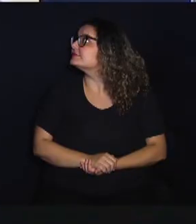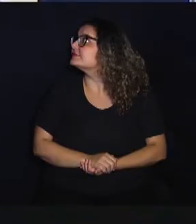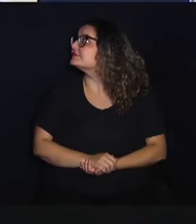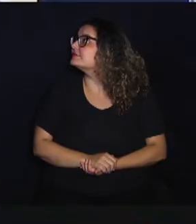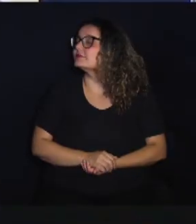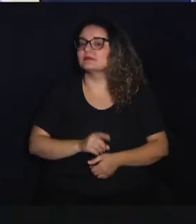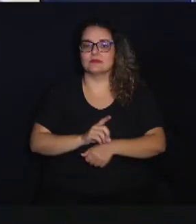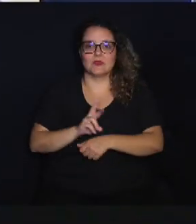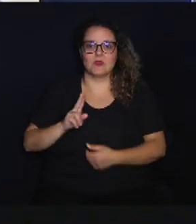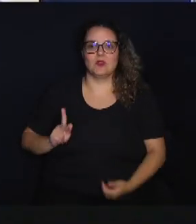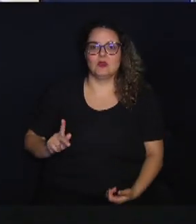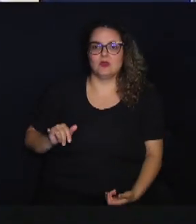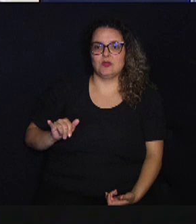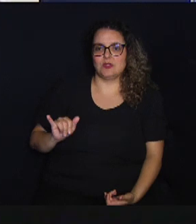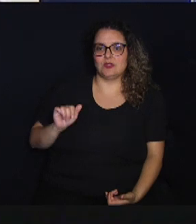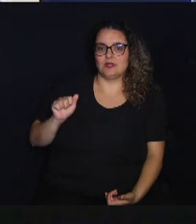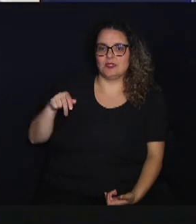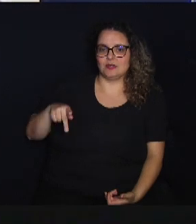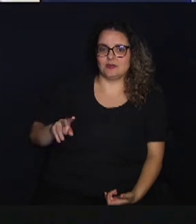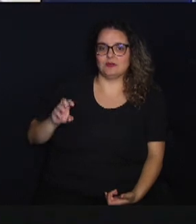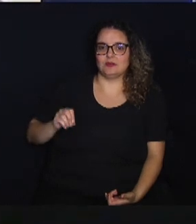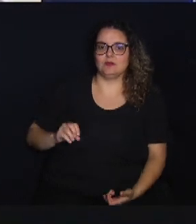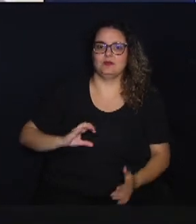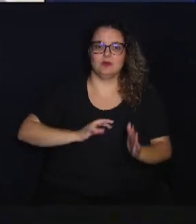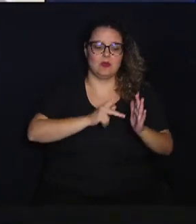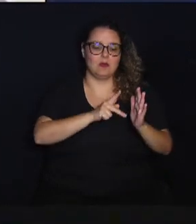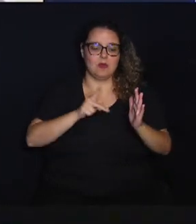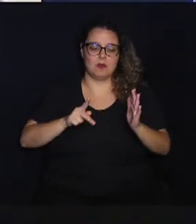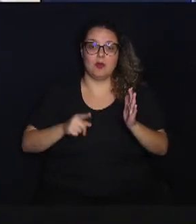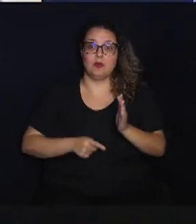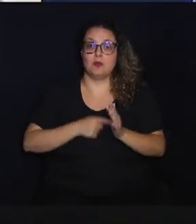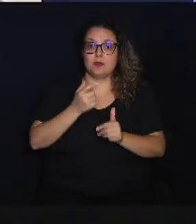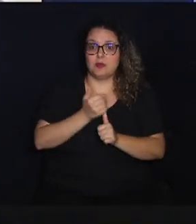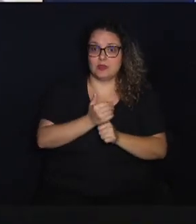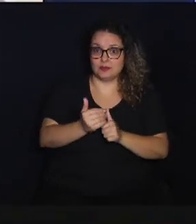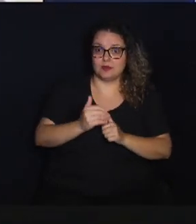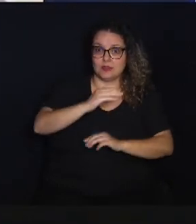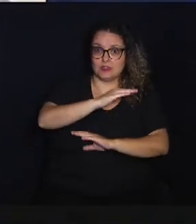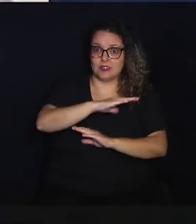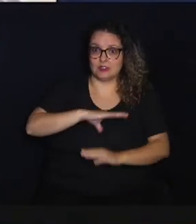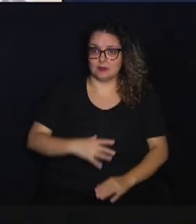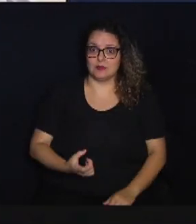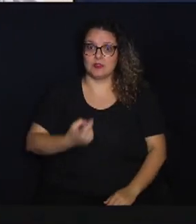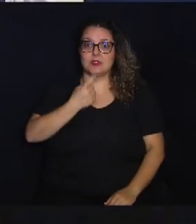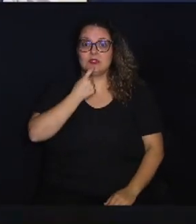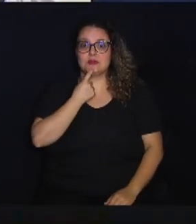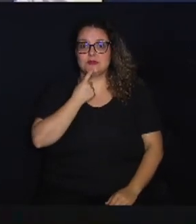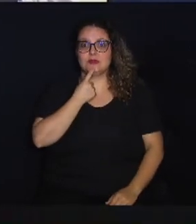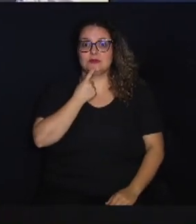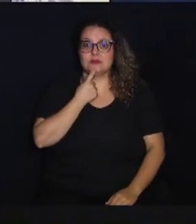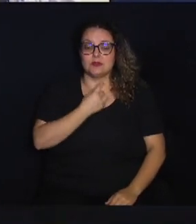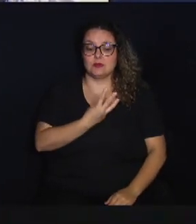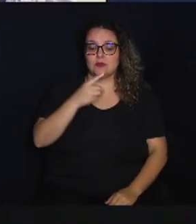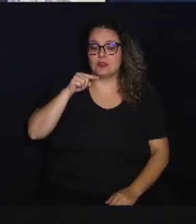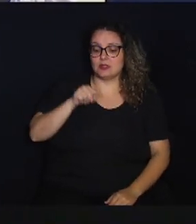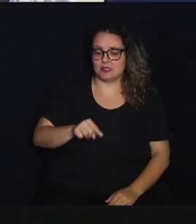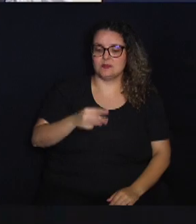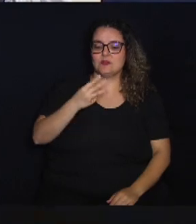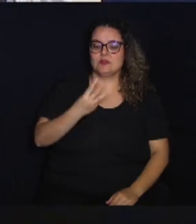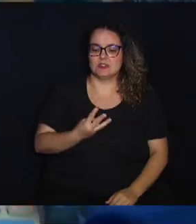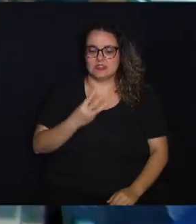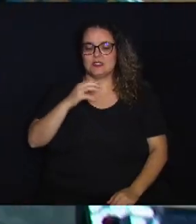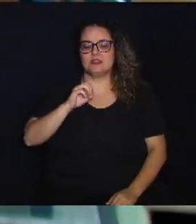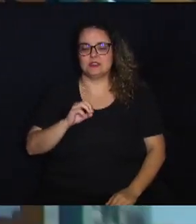Doutor Ianco, do PP, foi eleito para o primeiro mandato na Câmara Municipal de Campinas com